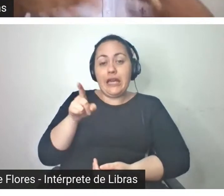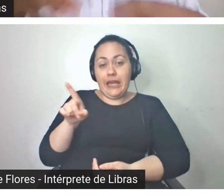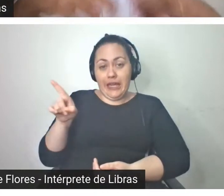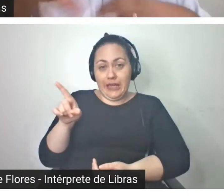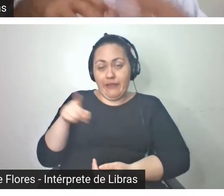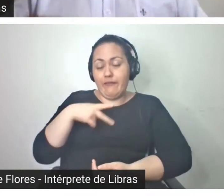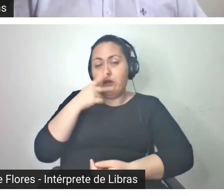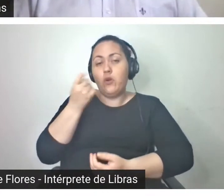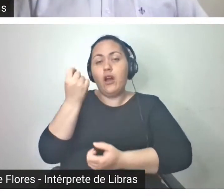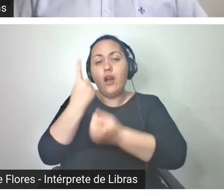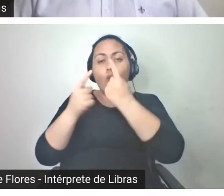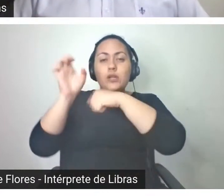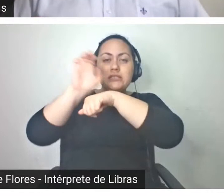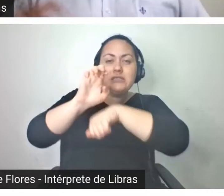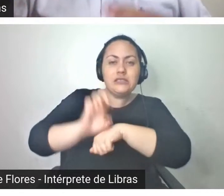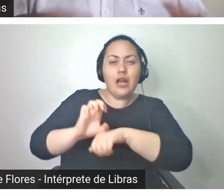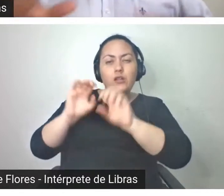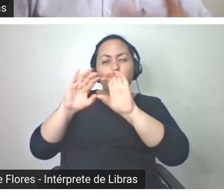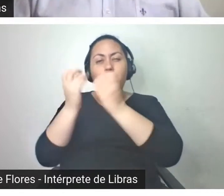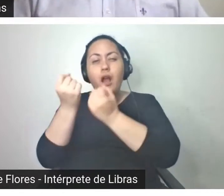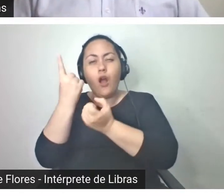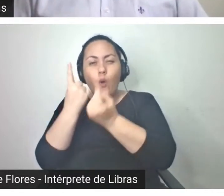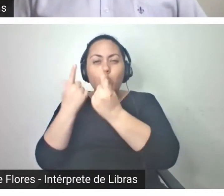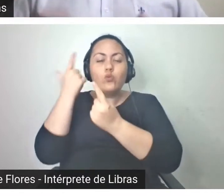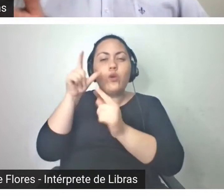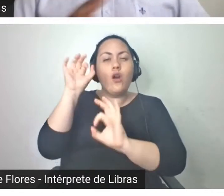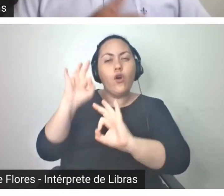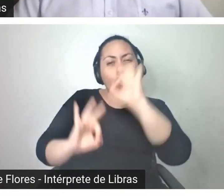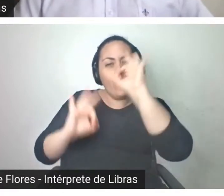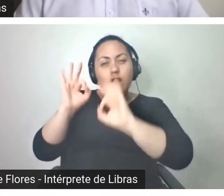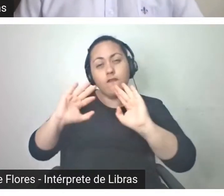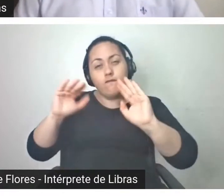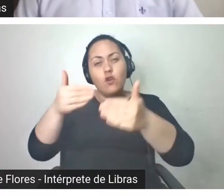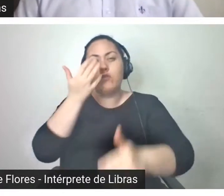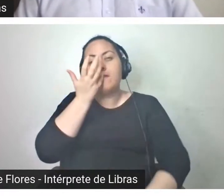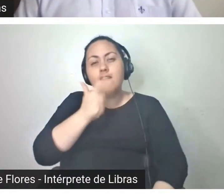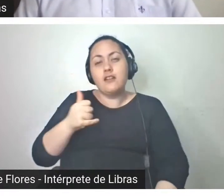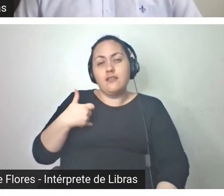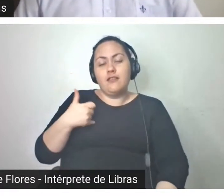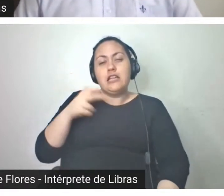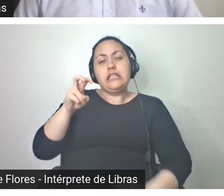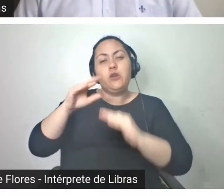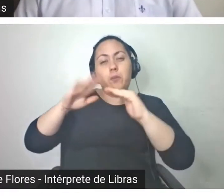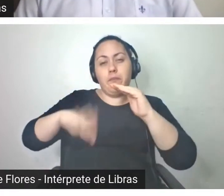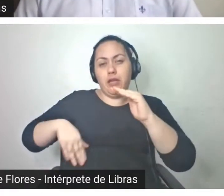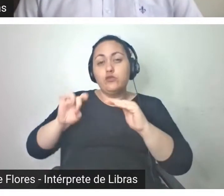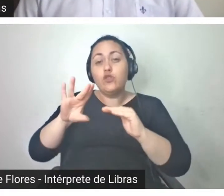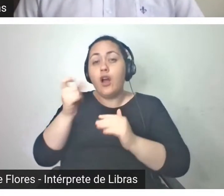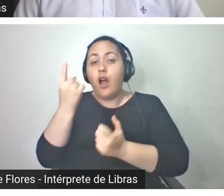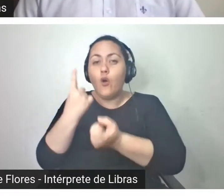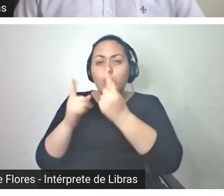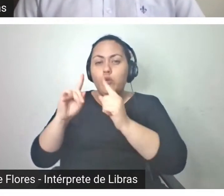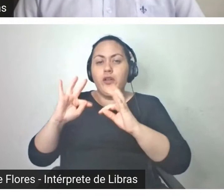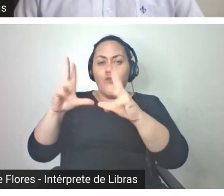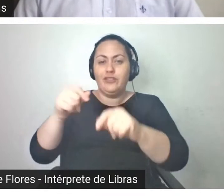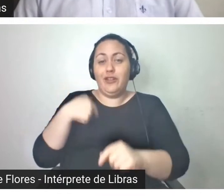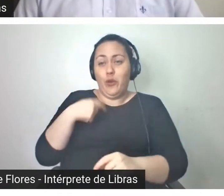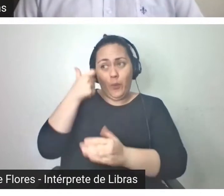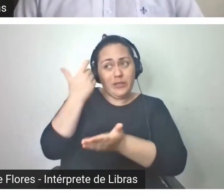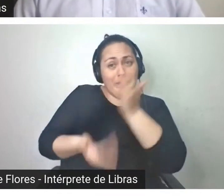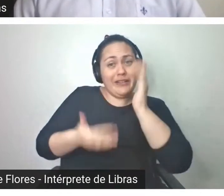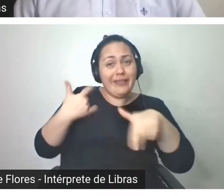algumas comunidades que se organizam para fazer alguma coisa para as crianças com menos de 5, né? Perfeito. Estou quase perdendo o emprego para o